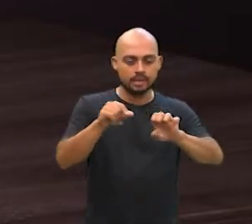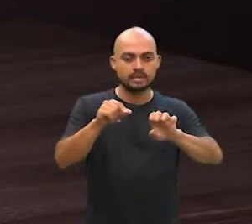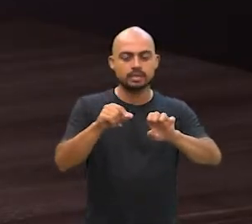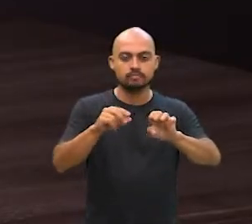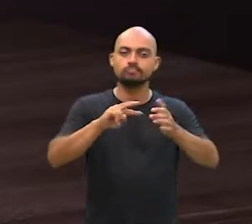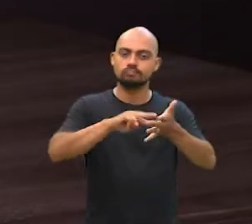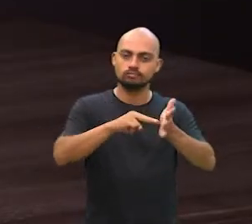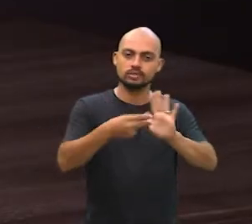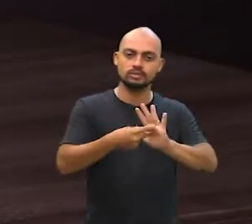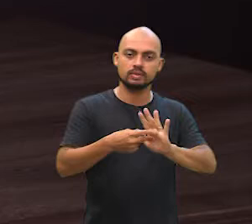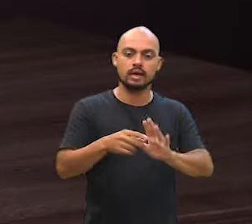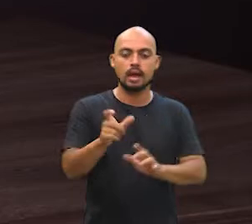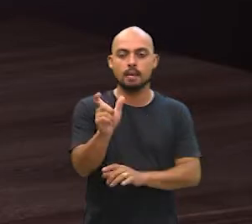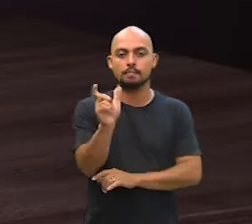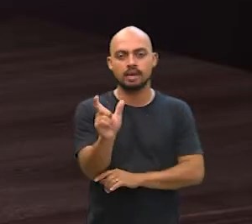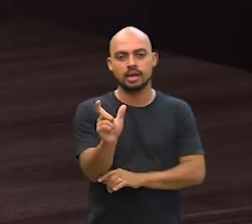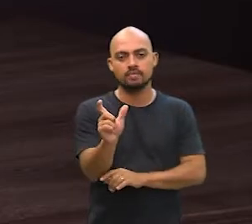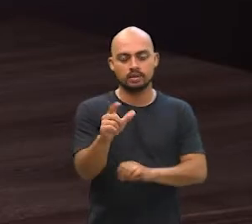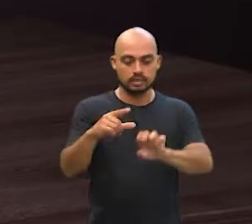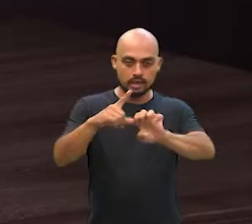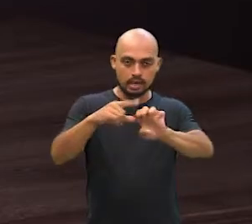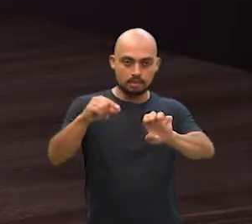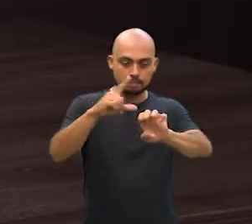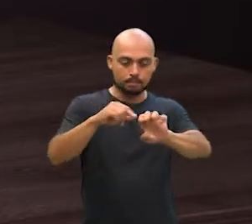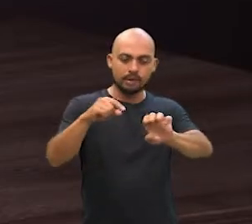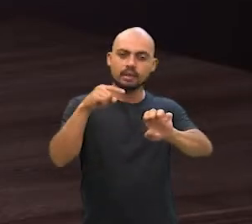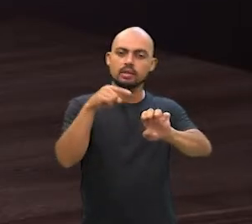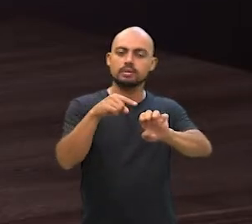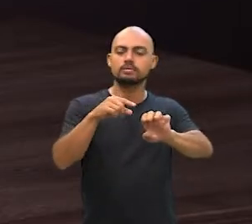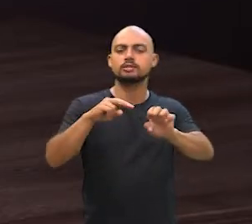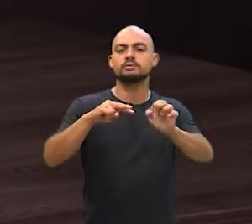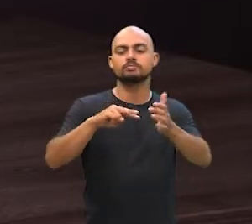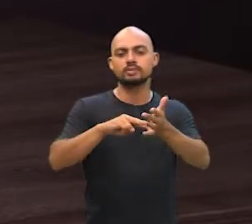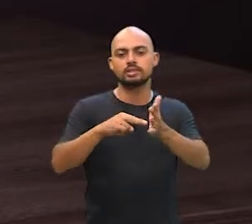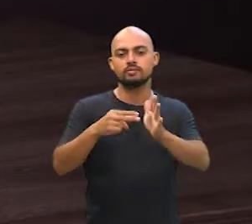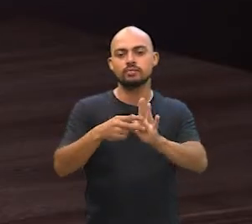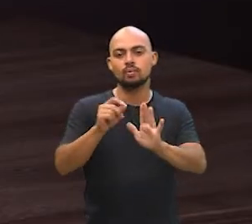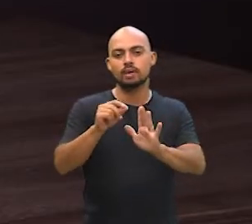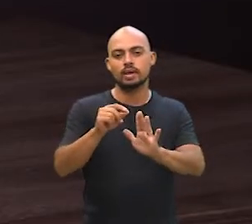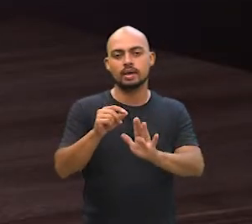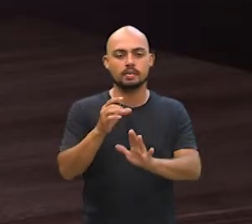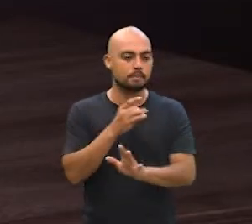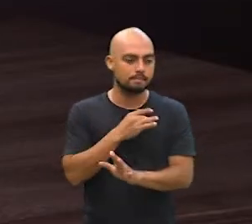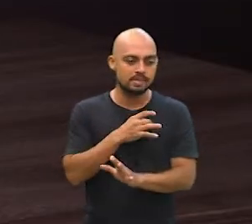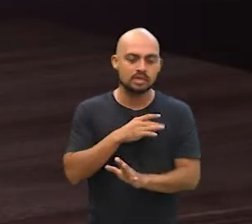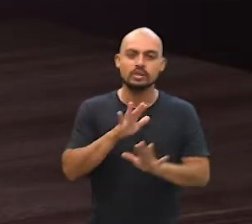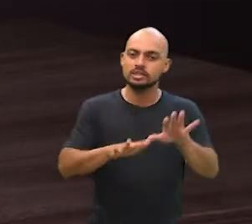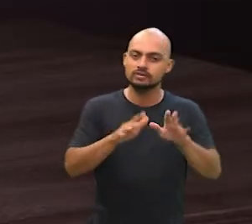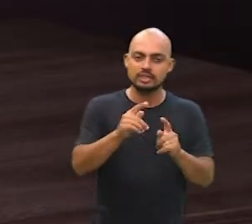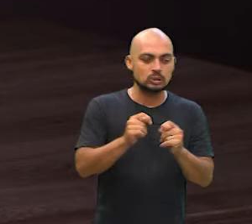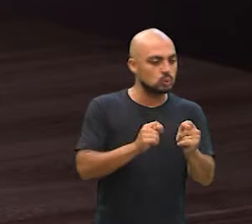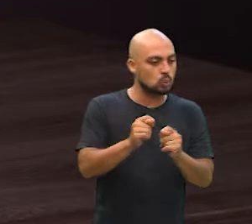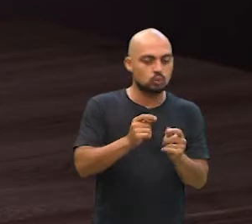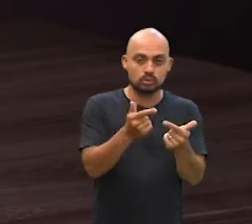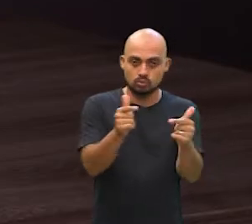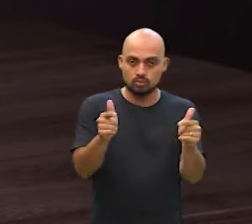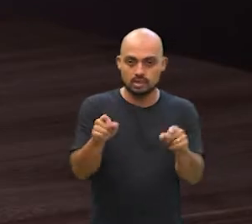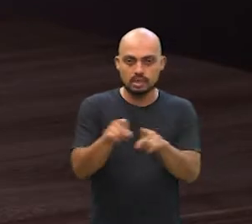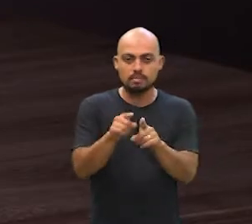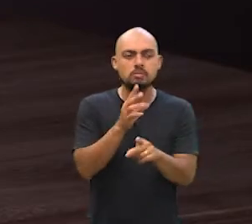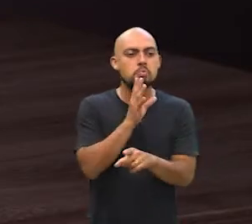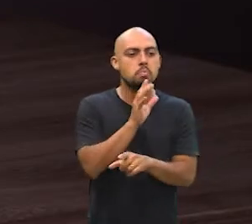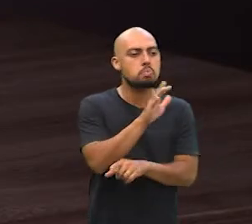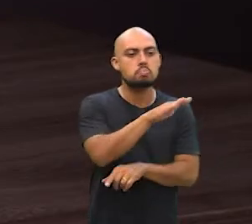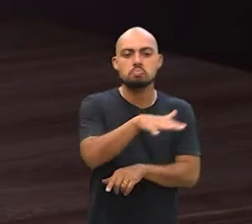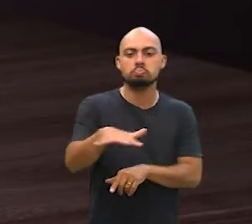Além disso, a palavra empreendedorismo traz consigo o medo do descontrole e do desconhecido.